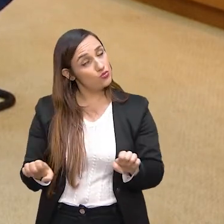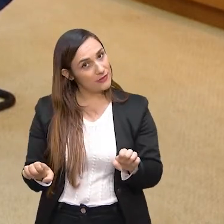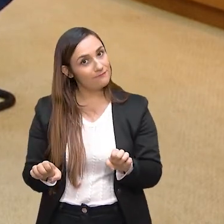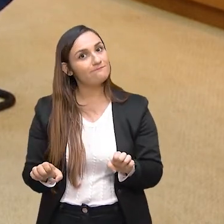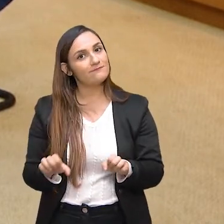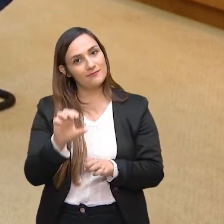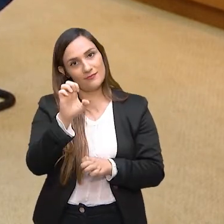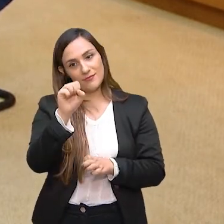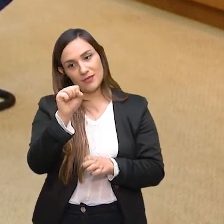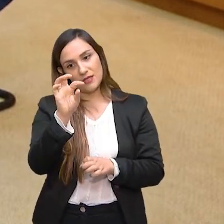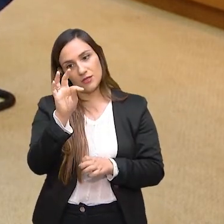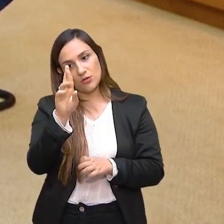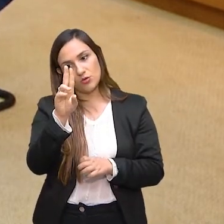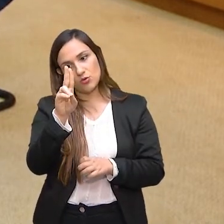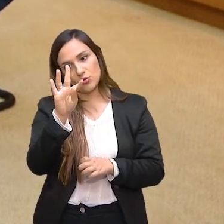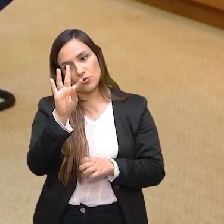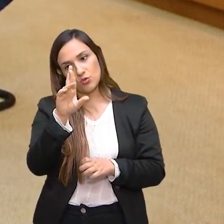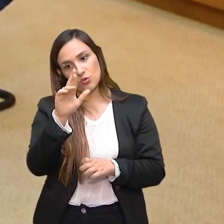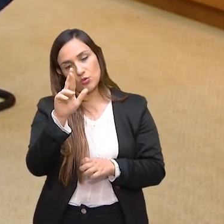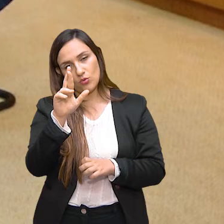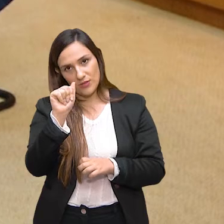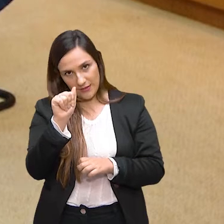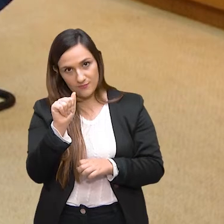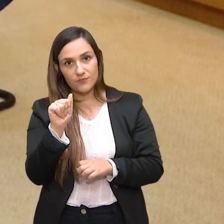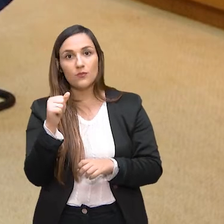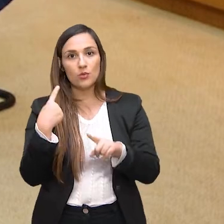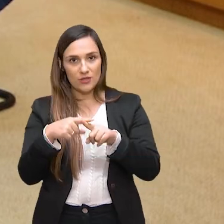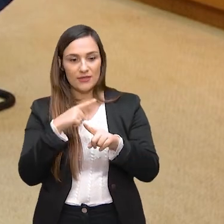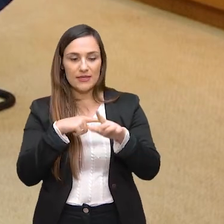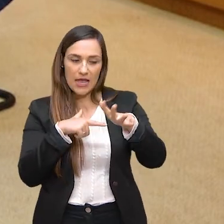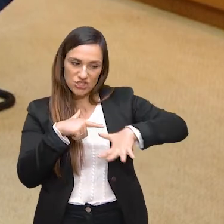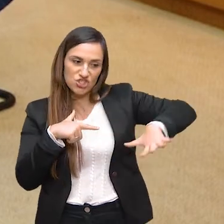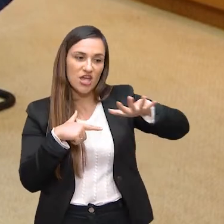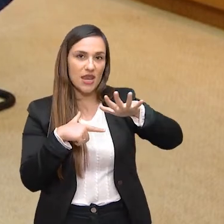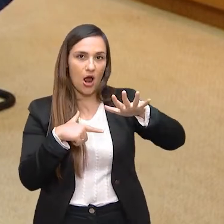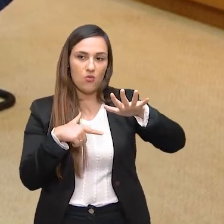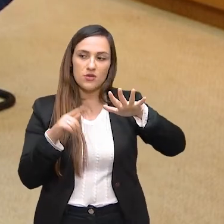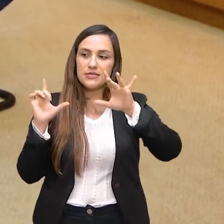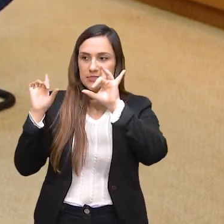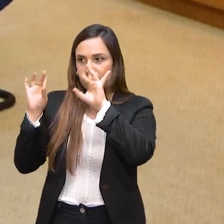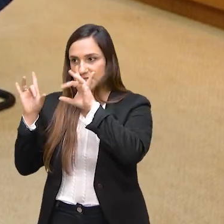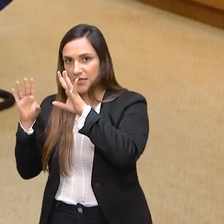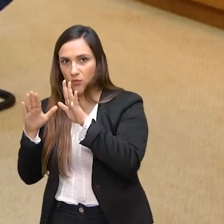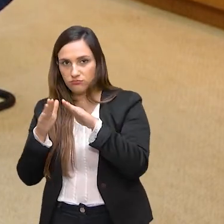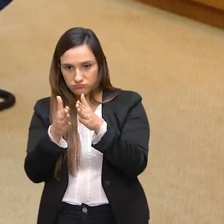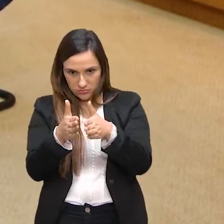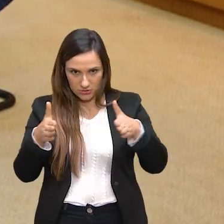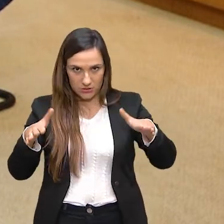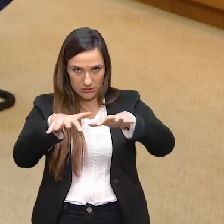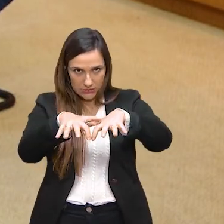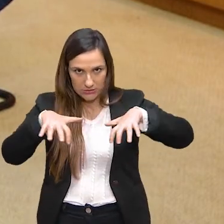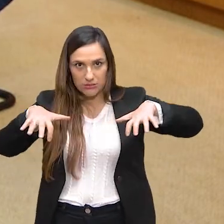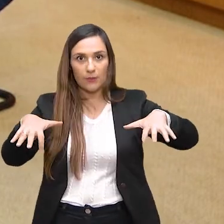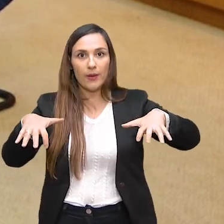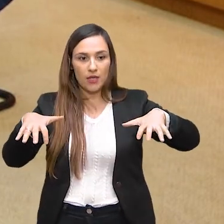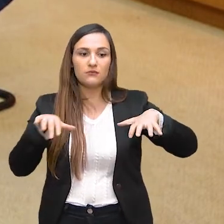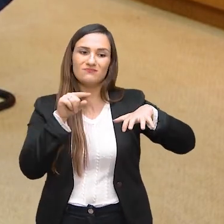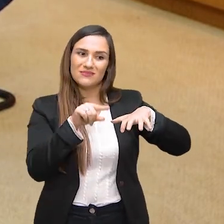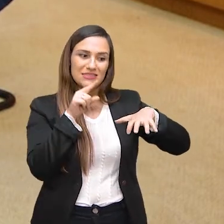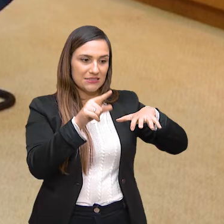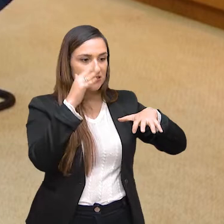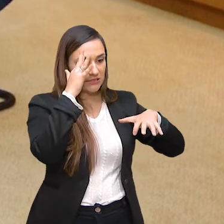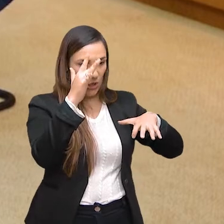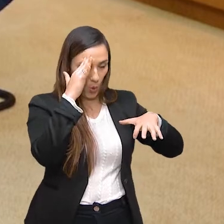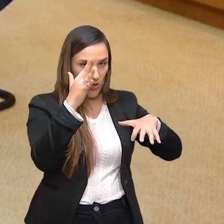O código, ele agora está dividido numa parte geral e numa parte especial. Então, a parte geral trata de toda a